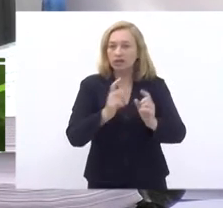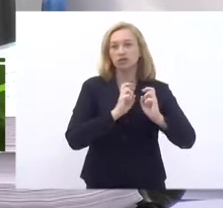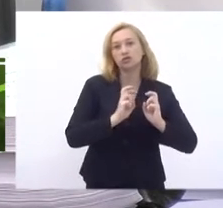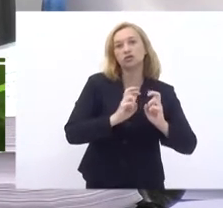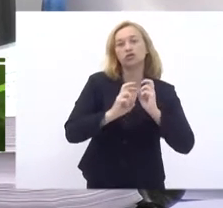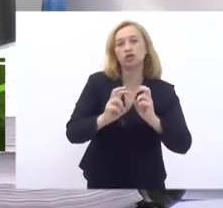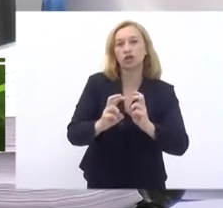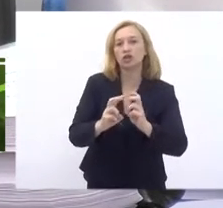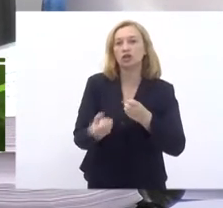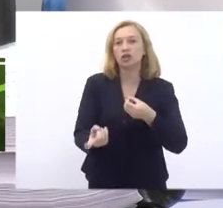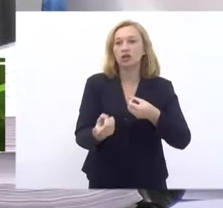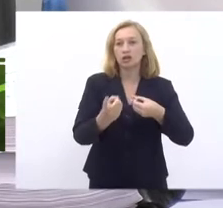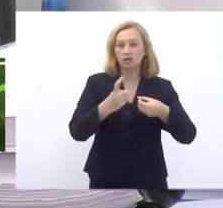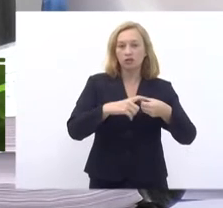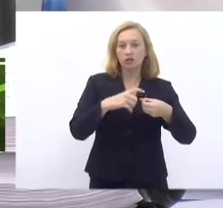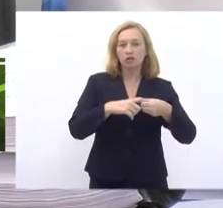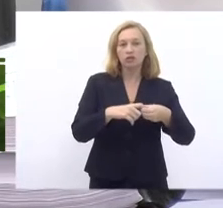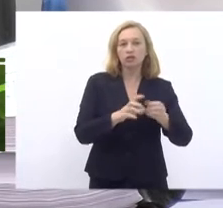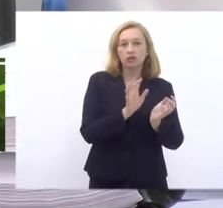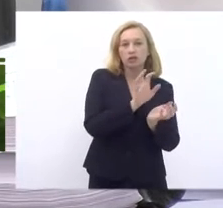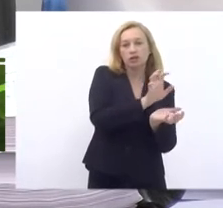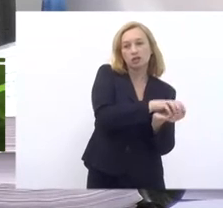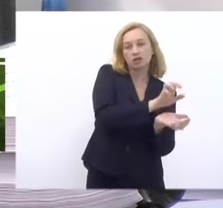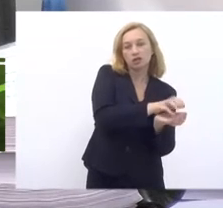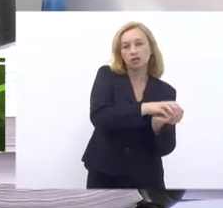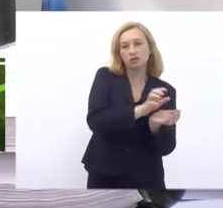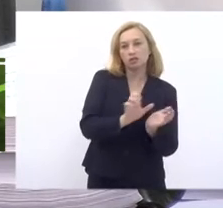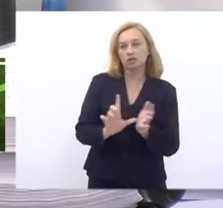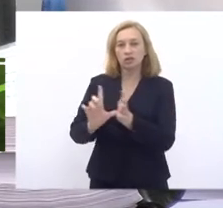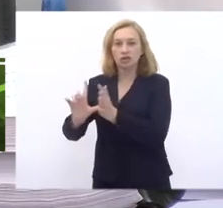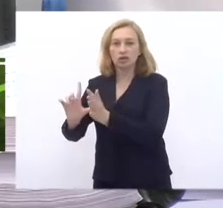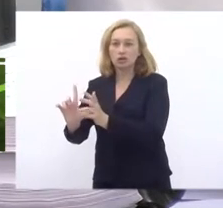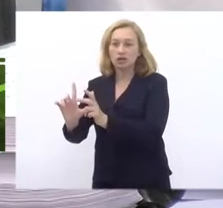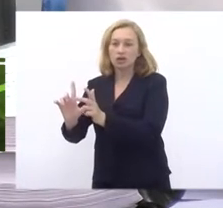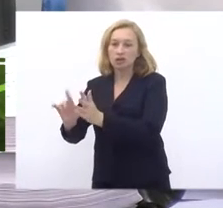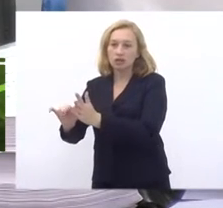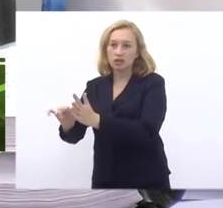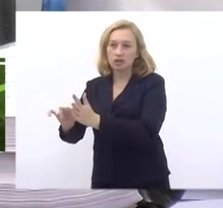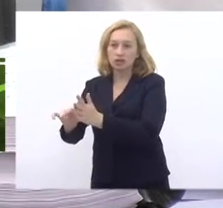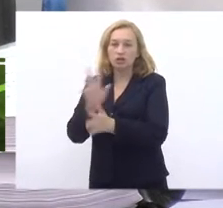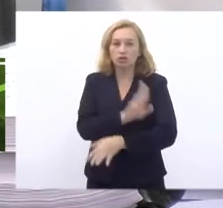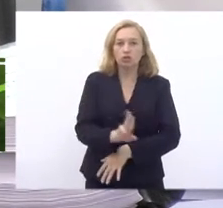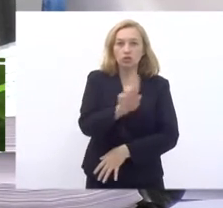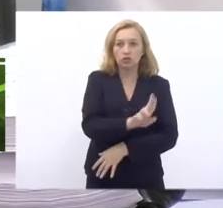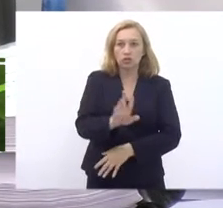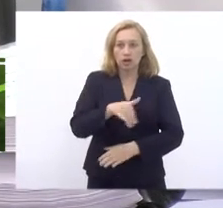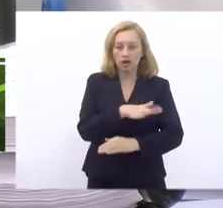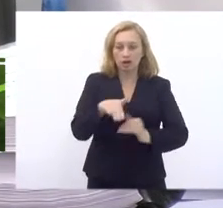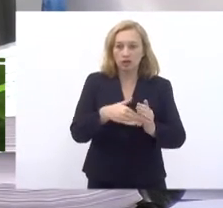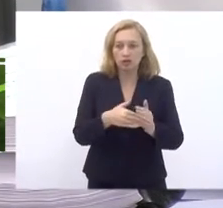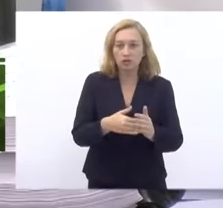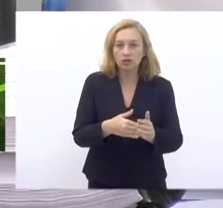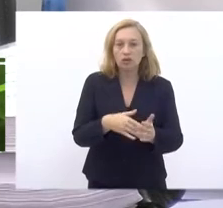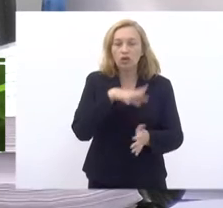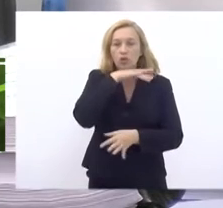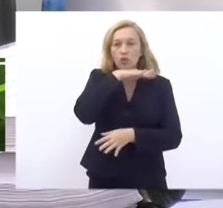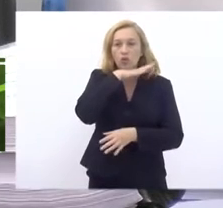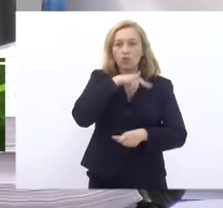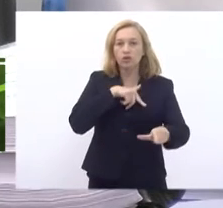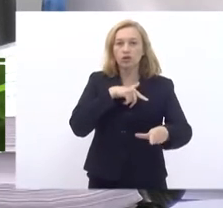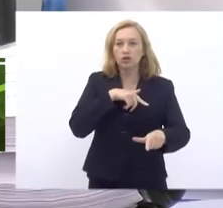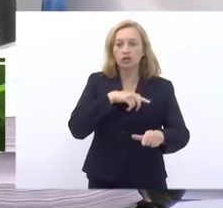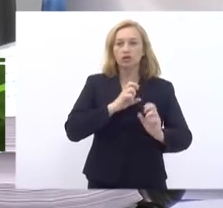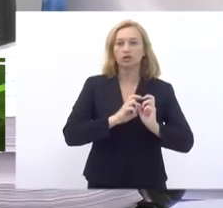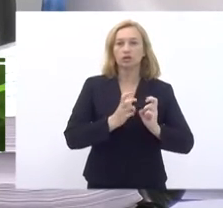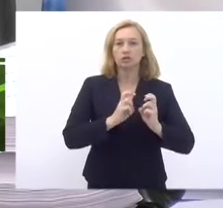estações, retorno do ramal Santa Cruz, Central do Brasil, bem como aos danos sofridos pelos usuários relacionados à maior prestação de serviço de